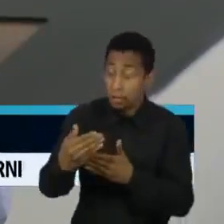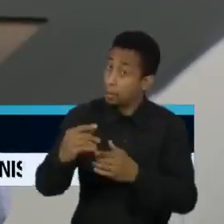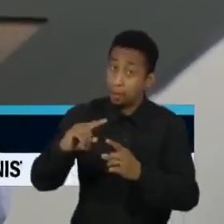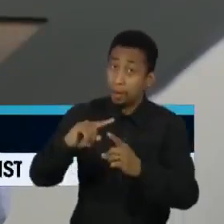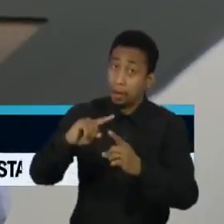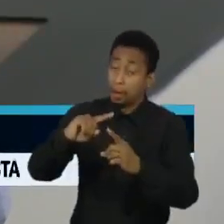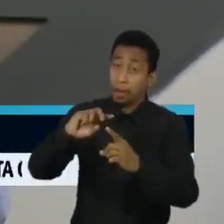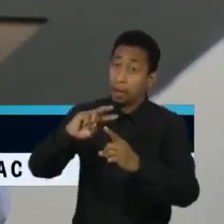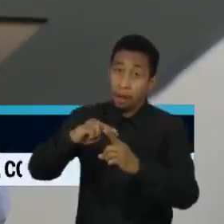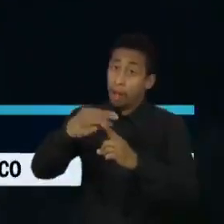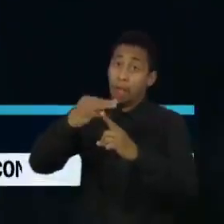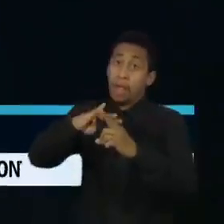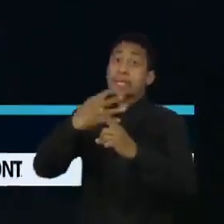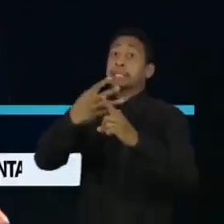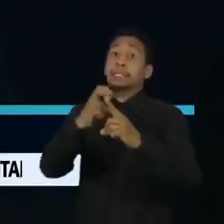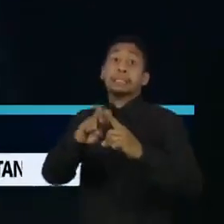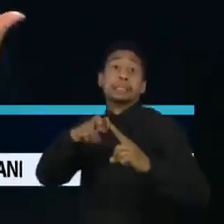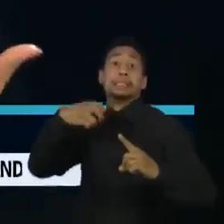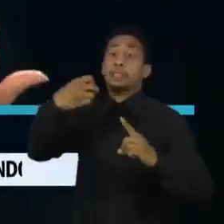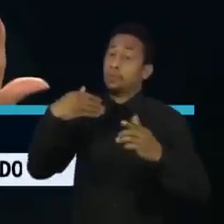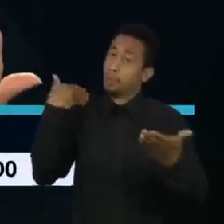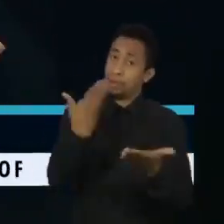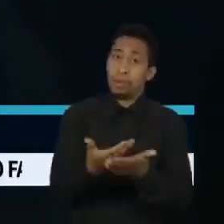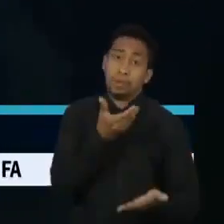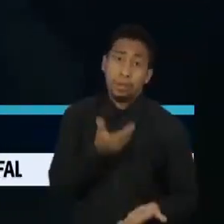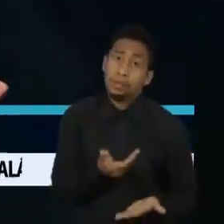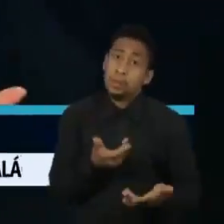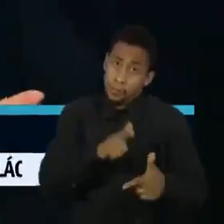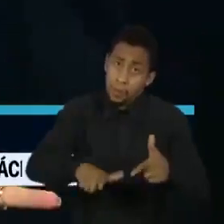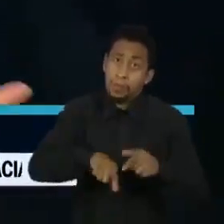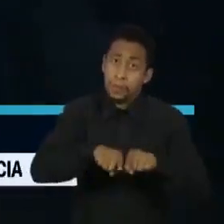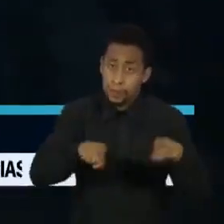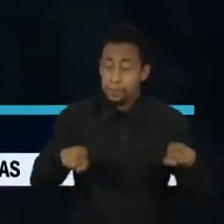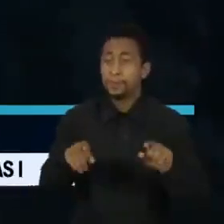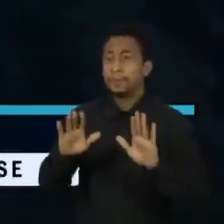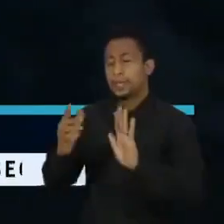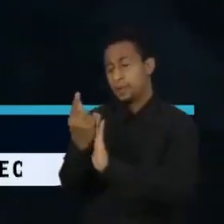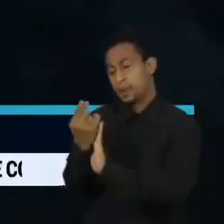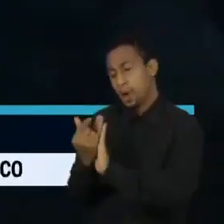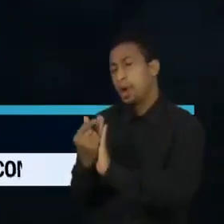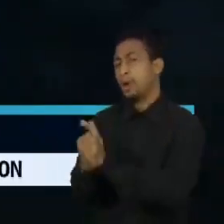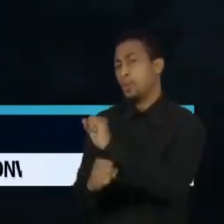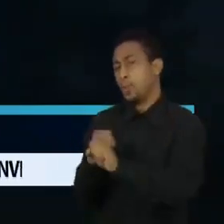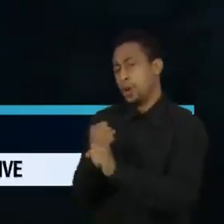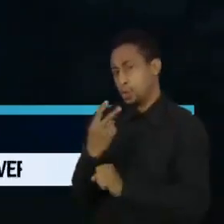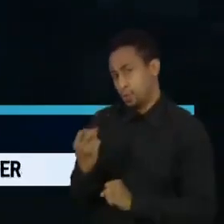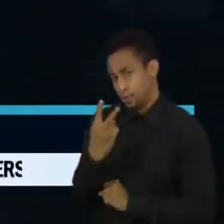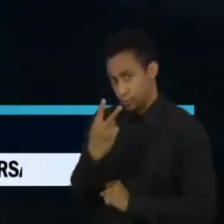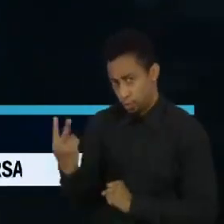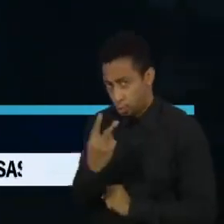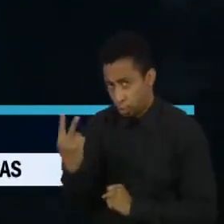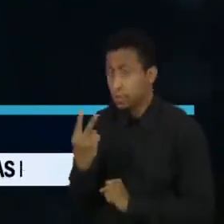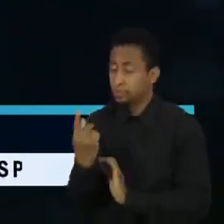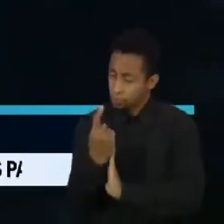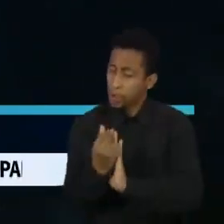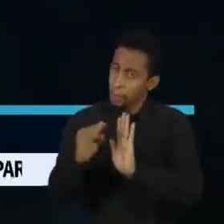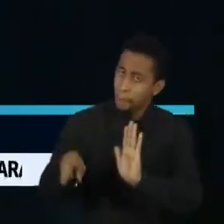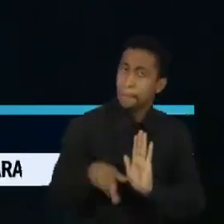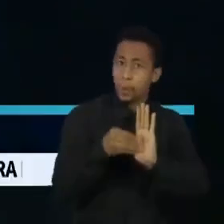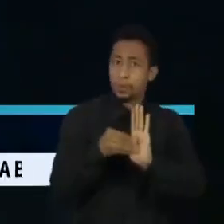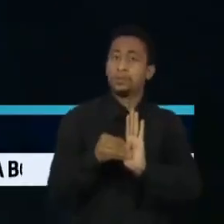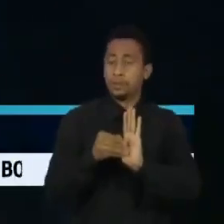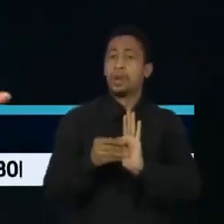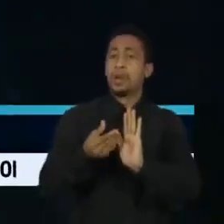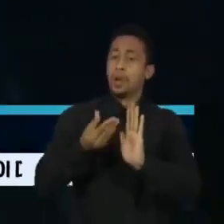do ano. É capaz, a previsão orçamentária de 2022 prevê um aumento de verba para a produção desses remédios,